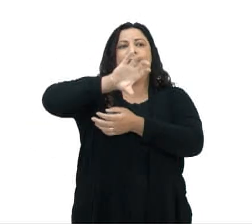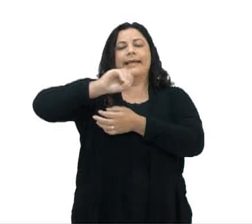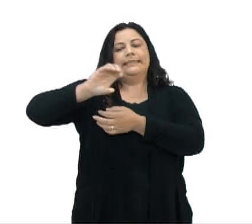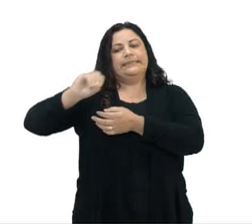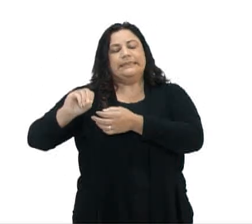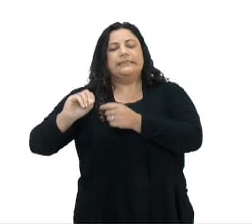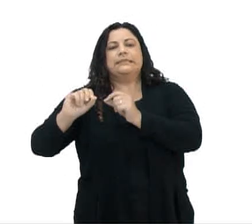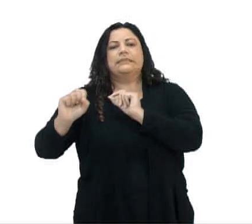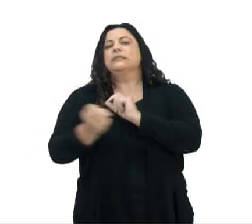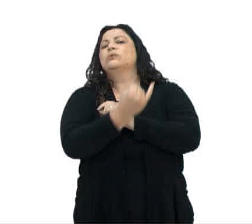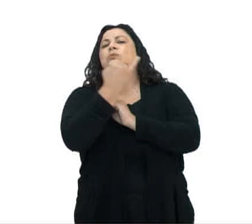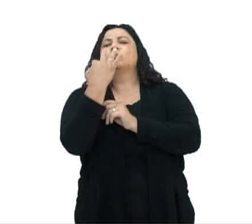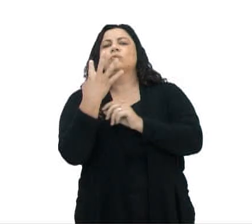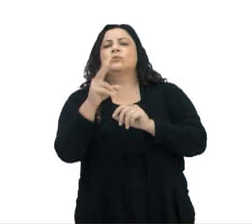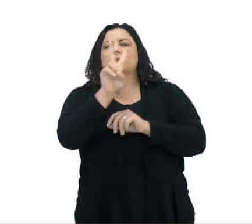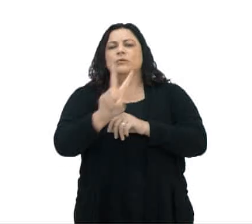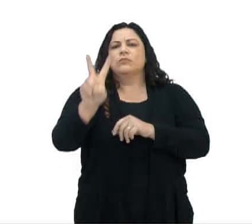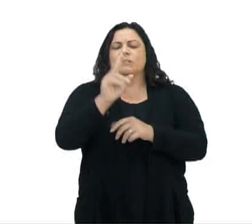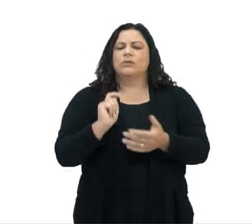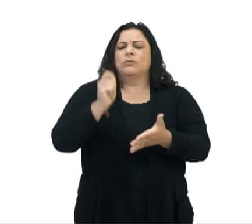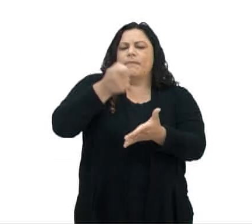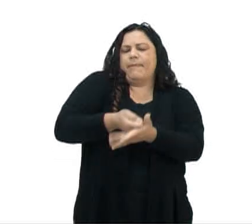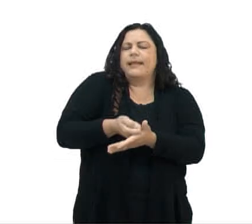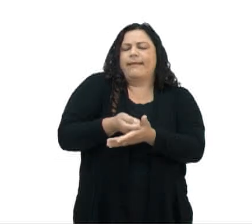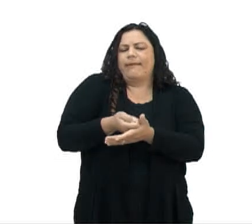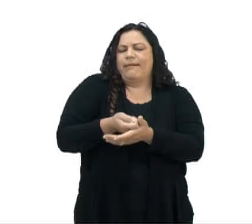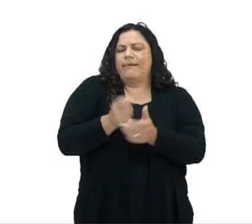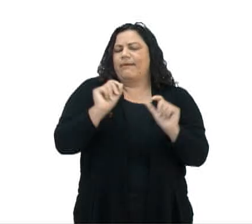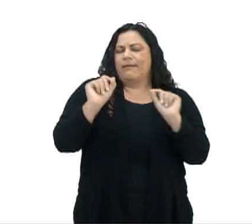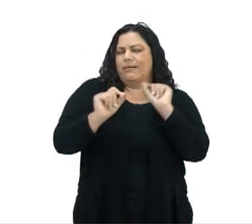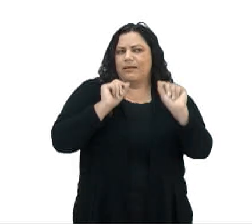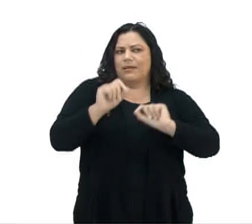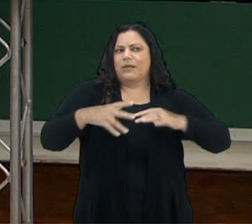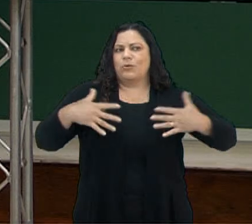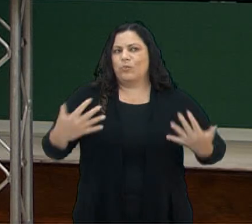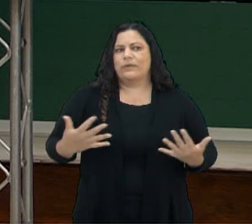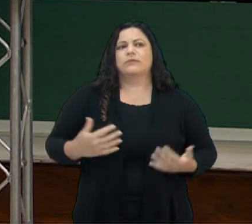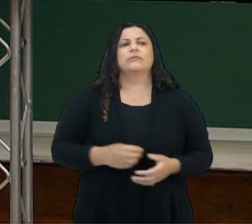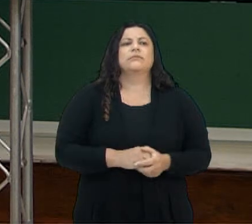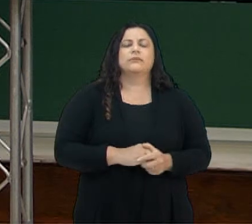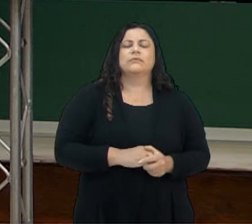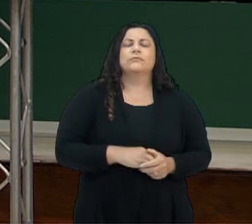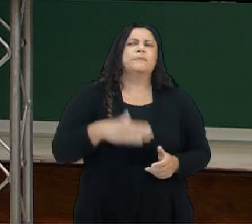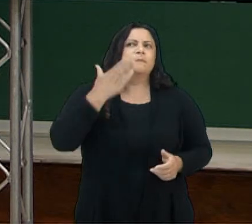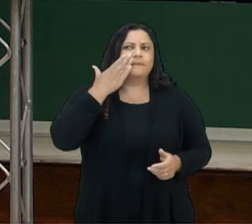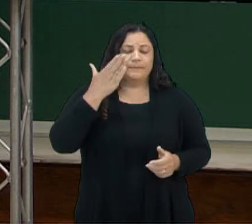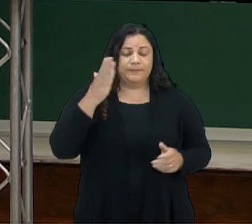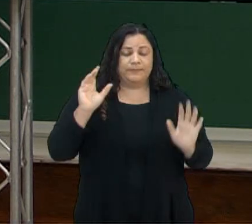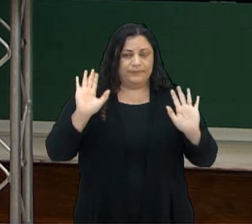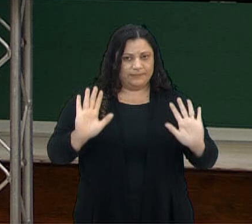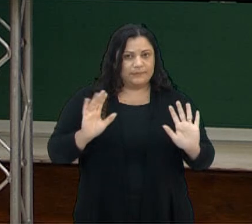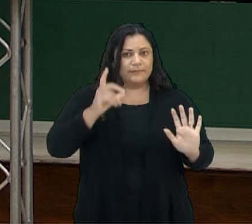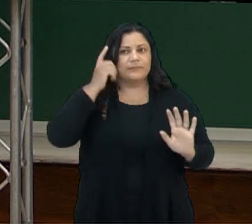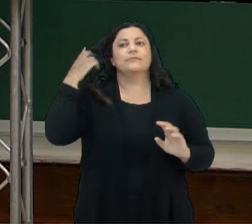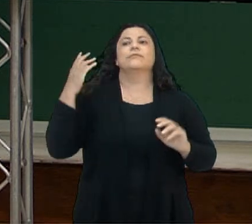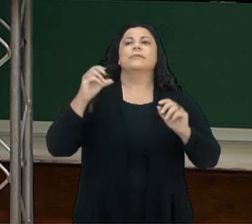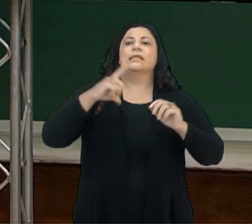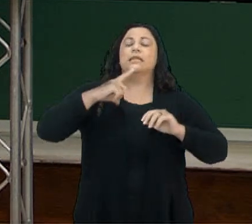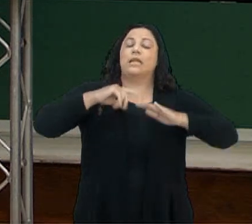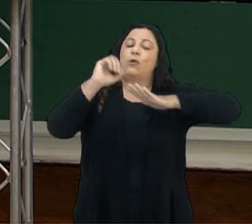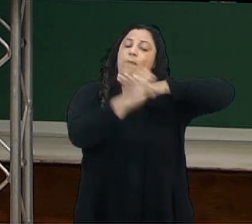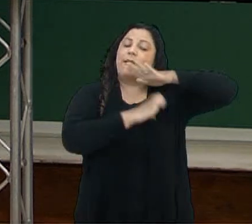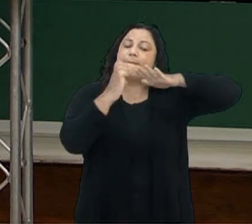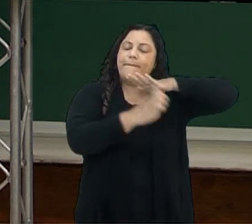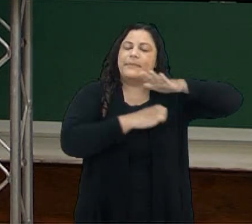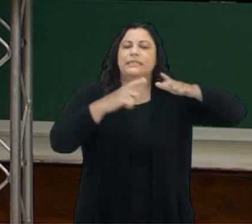unidades. Qual será o preço a se pagar pela encomenda? Então, aqui a gente sabe que o quê? Existe uma empresa que